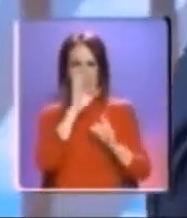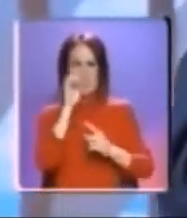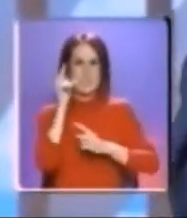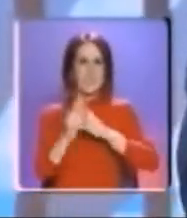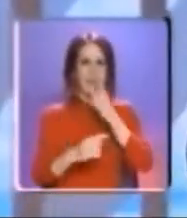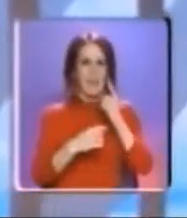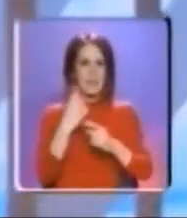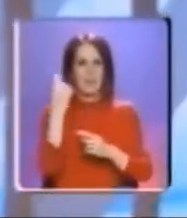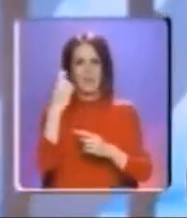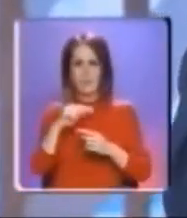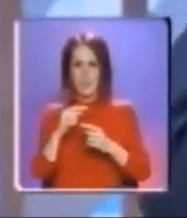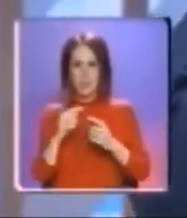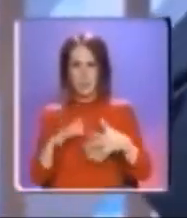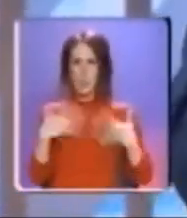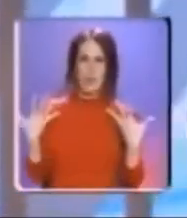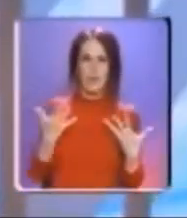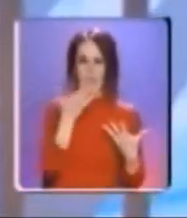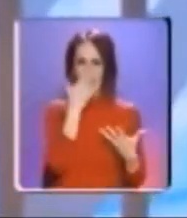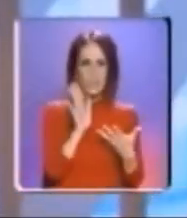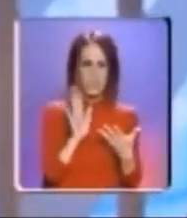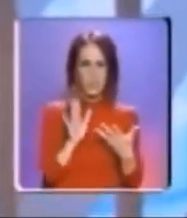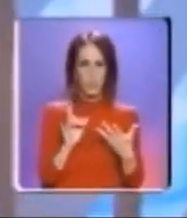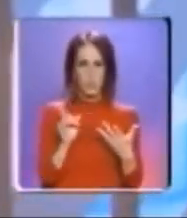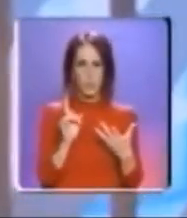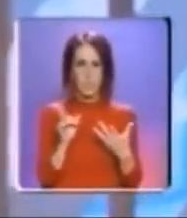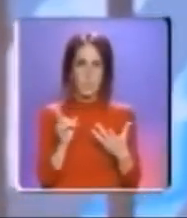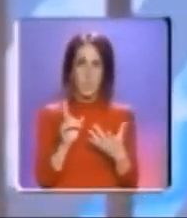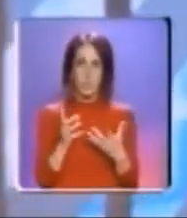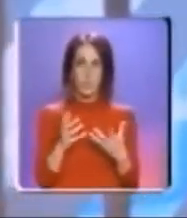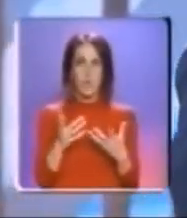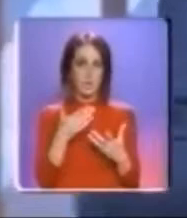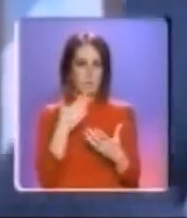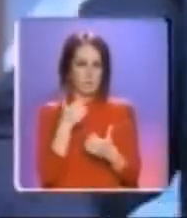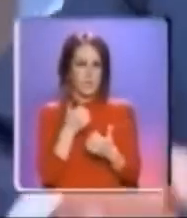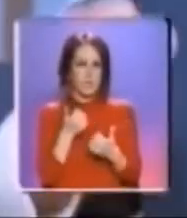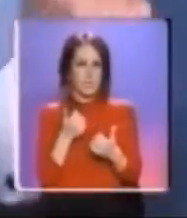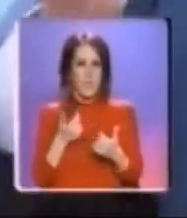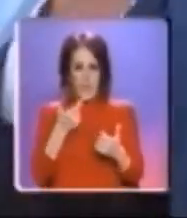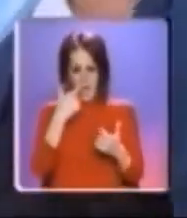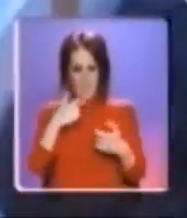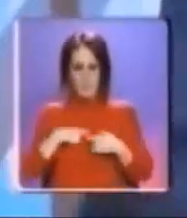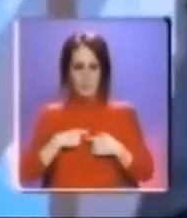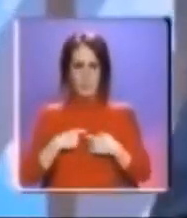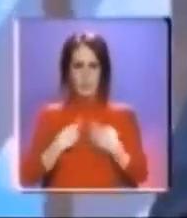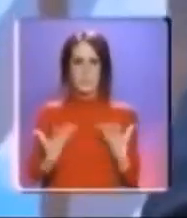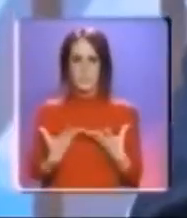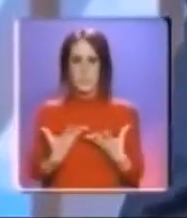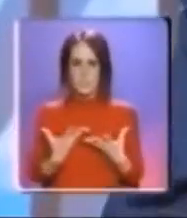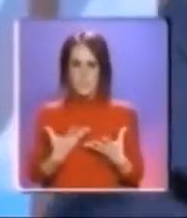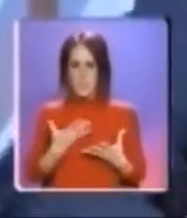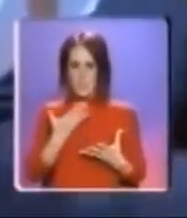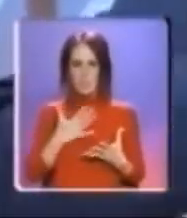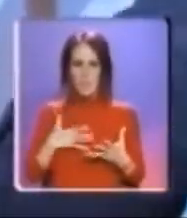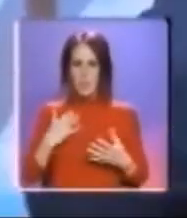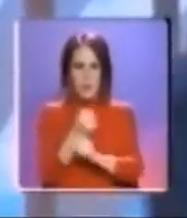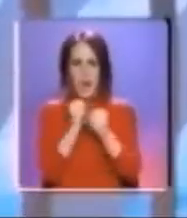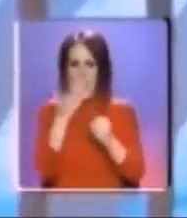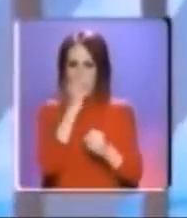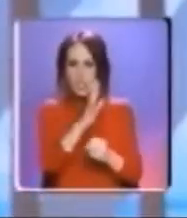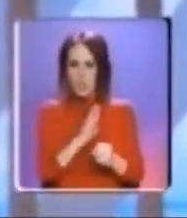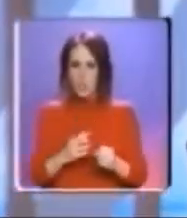tem um gesto menos empate qo vão reagir de forma